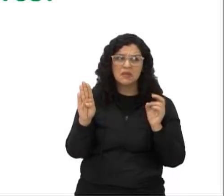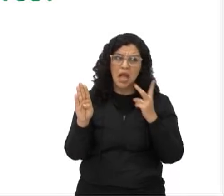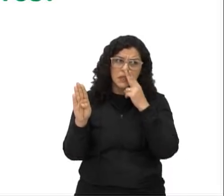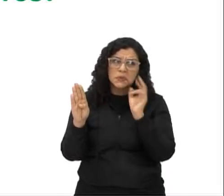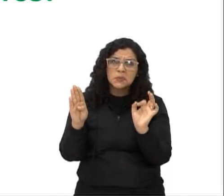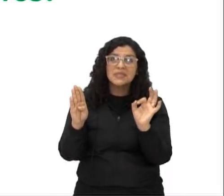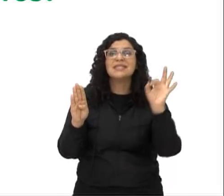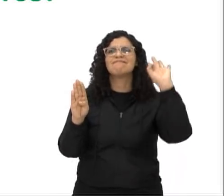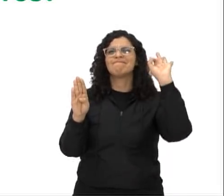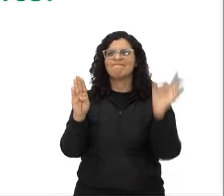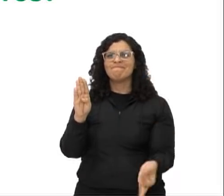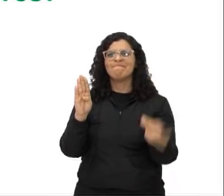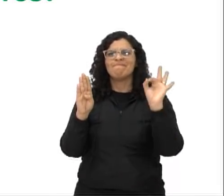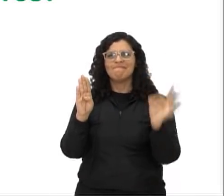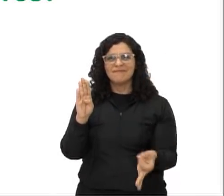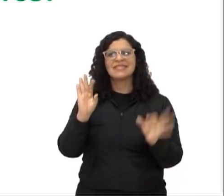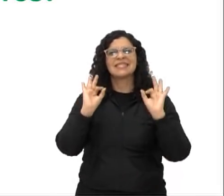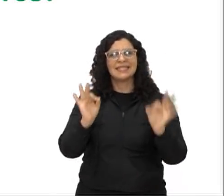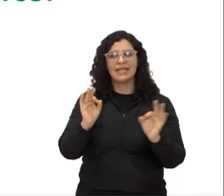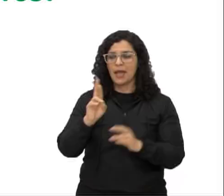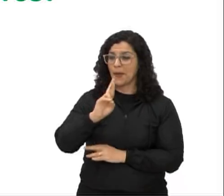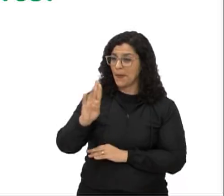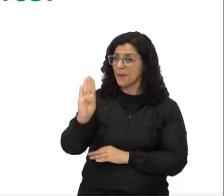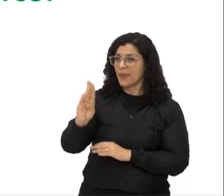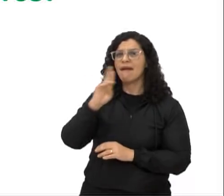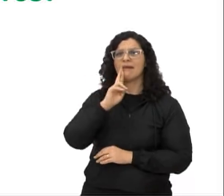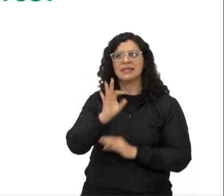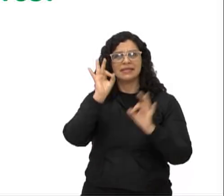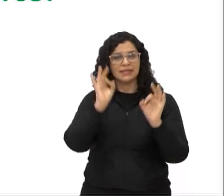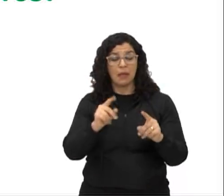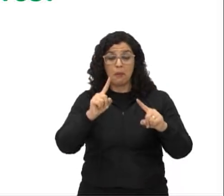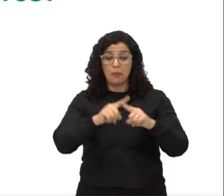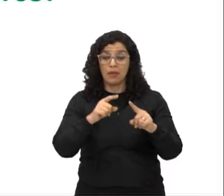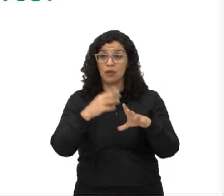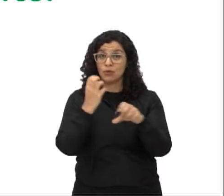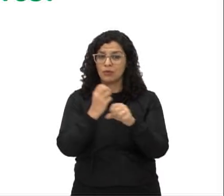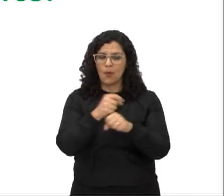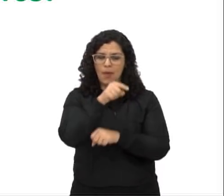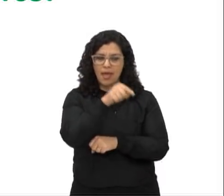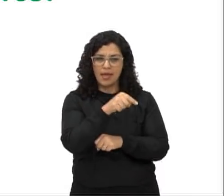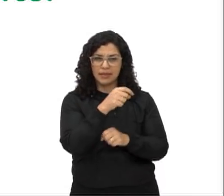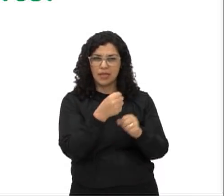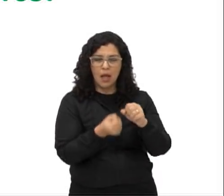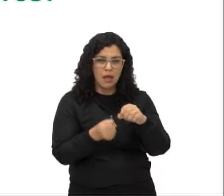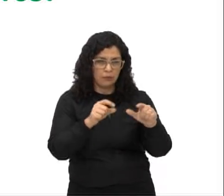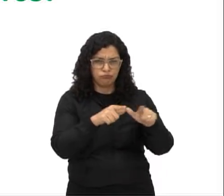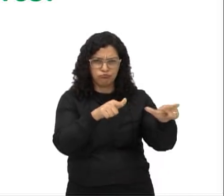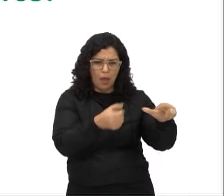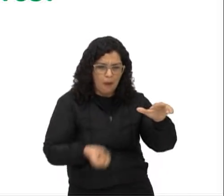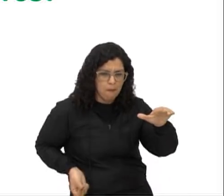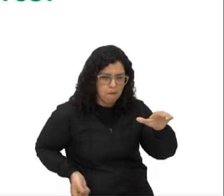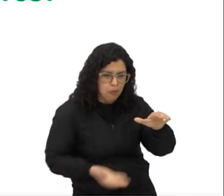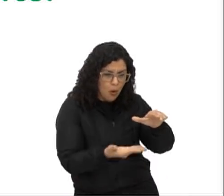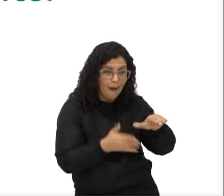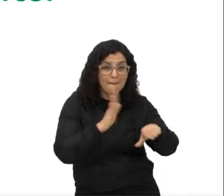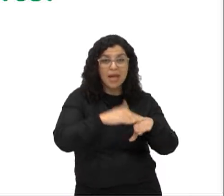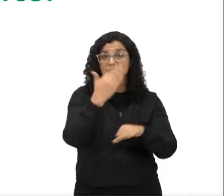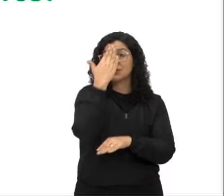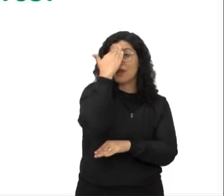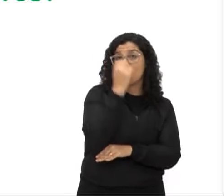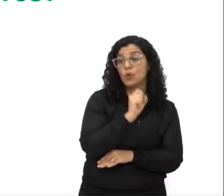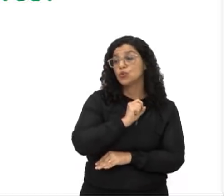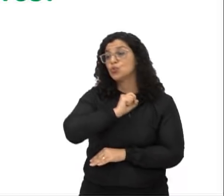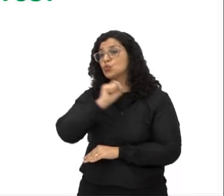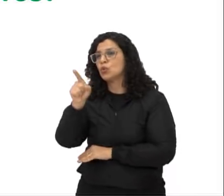hein? Exatamente, a alternativa B, por ser mais popular que o tiro com arco. Isso causou